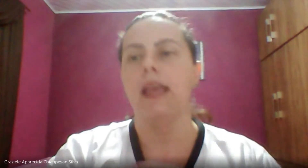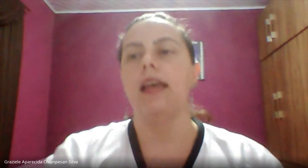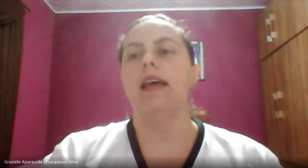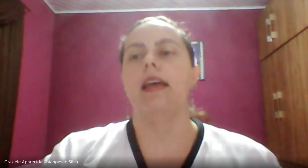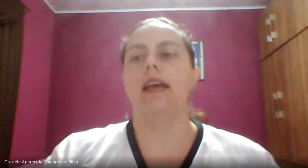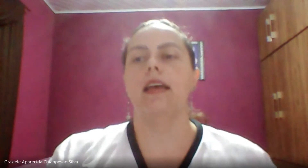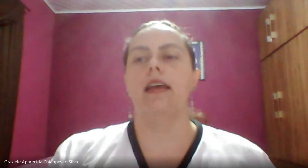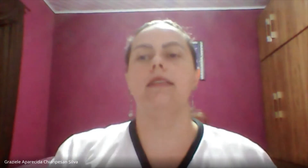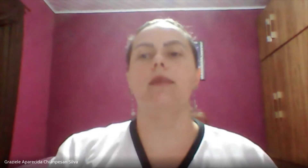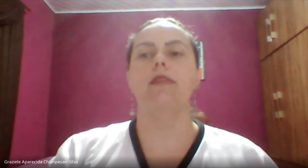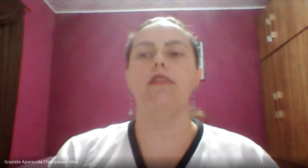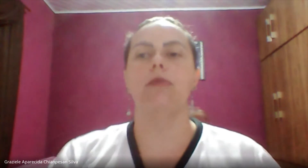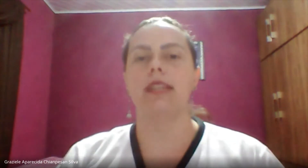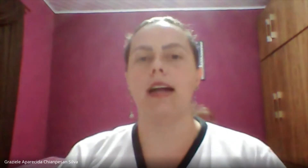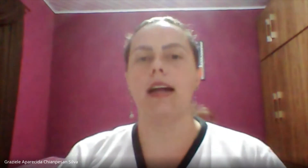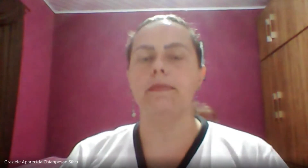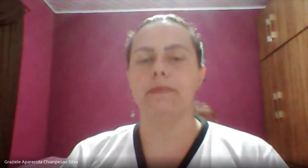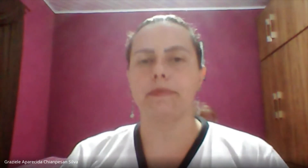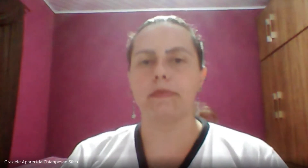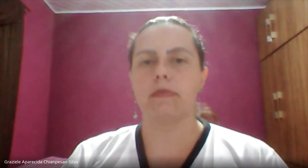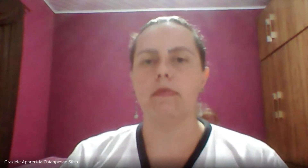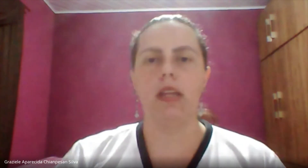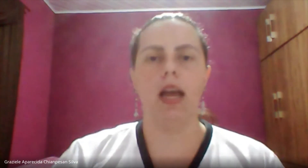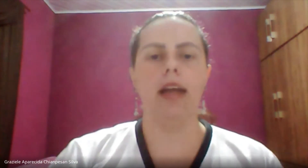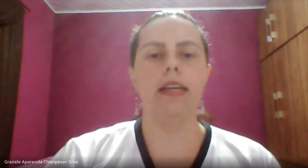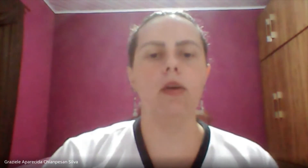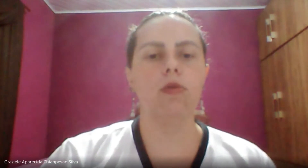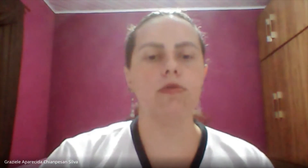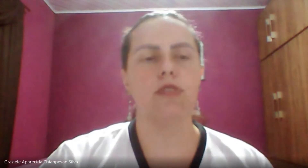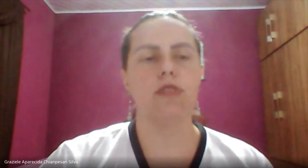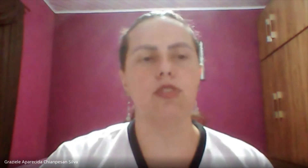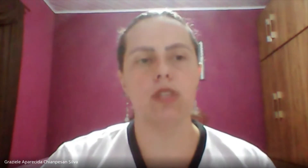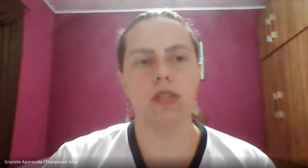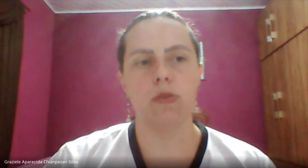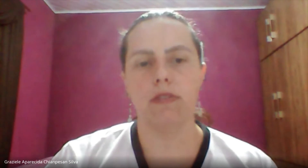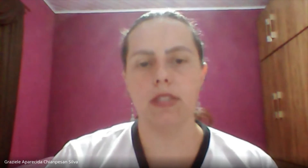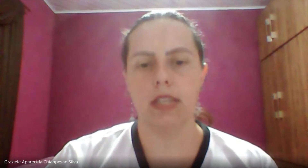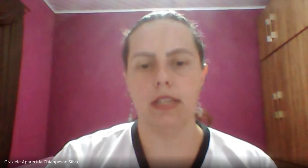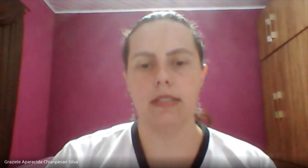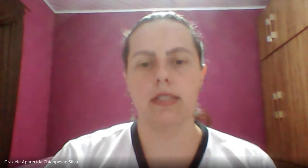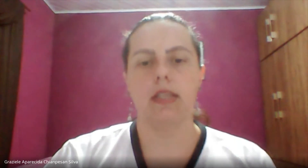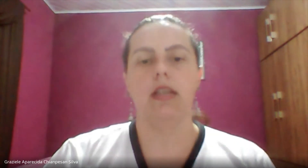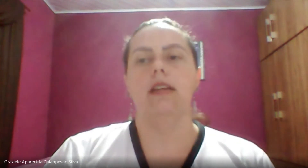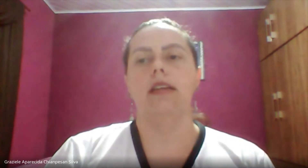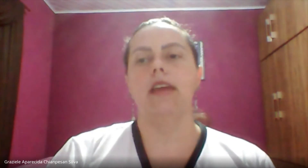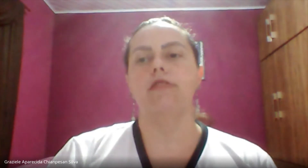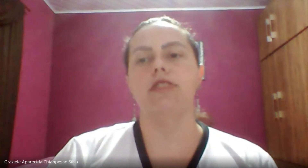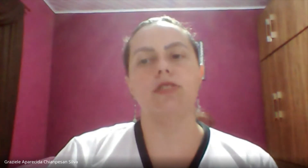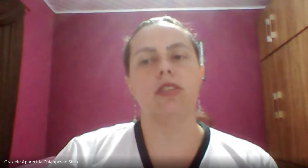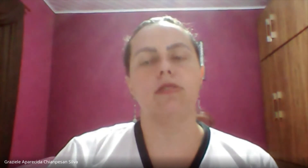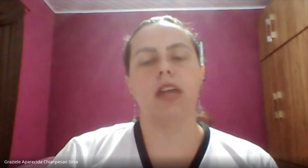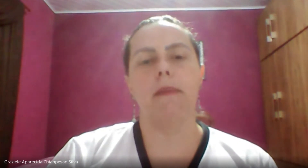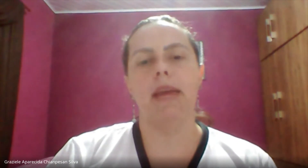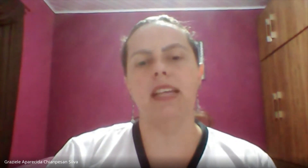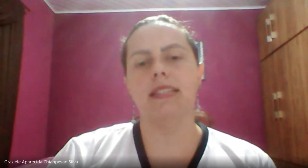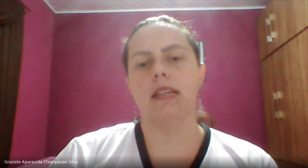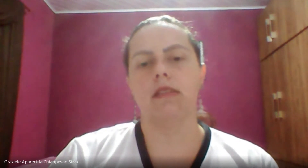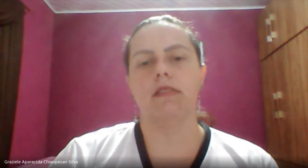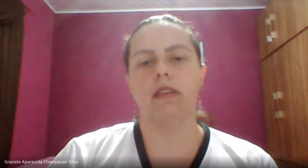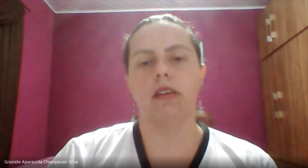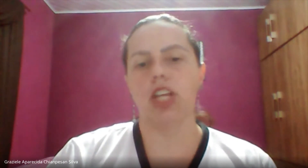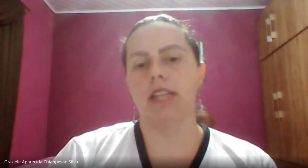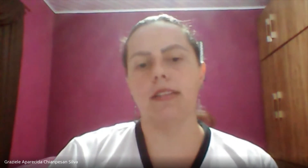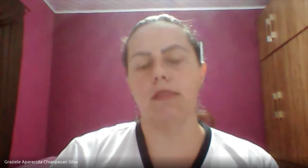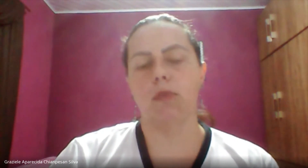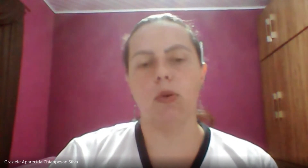bom? Então, eu vou mostrar aí alguns videozinhos para vocês. Tem um videozinho que é bem